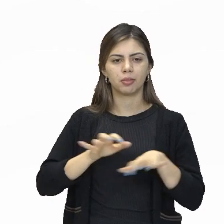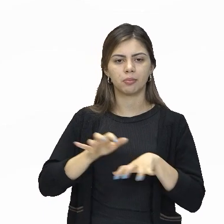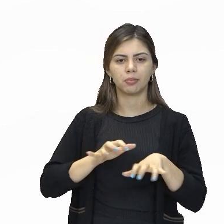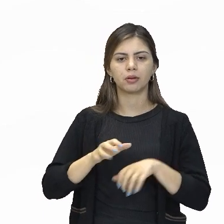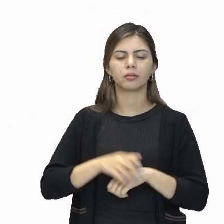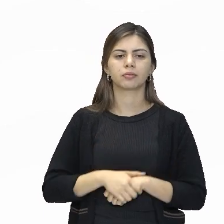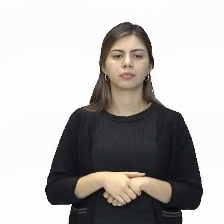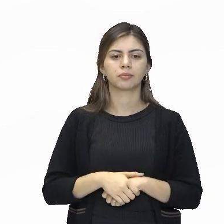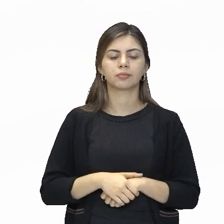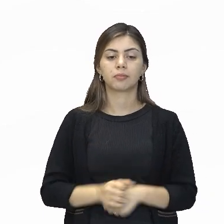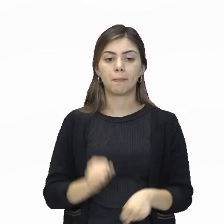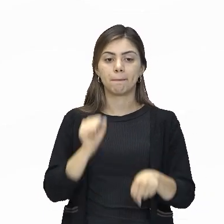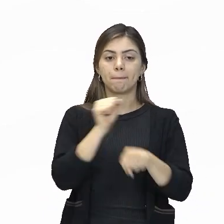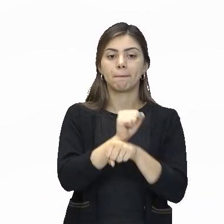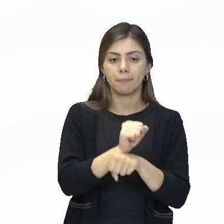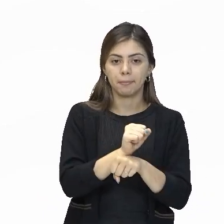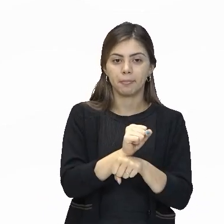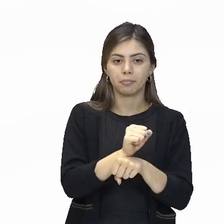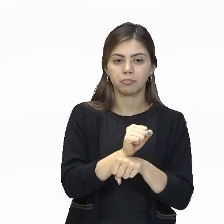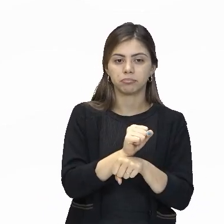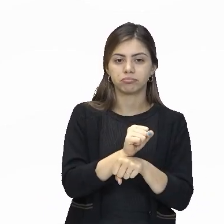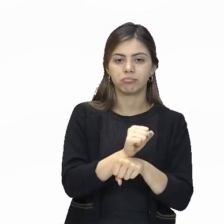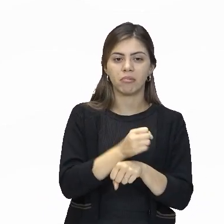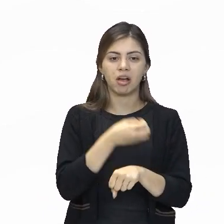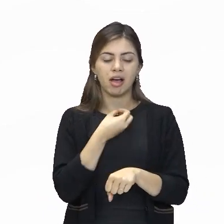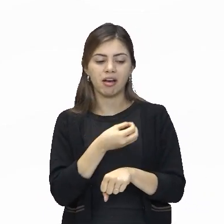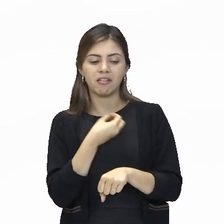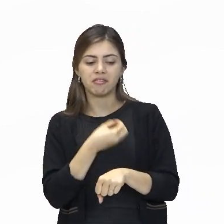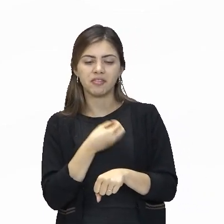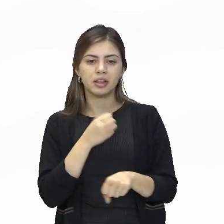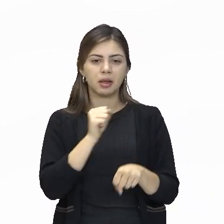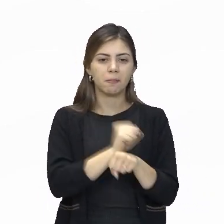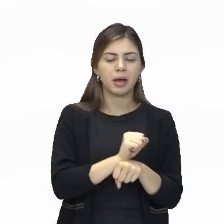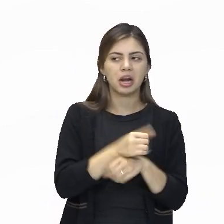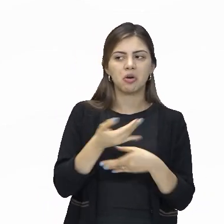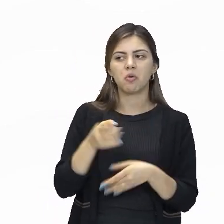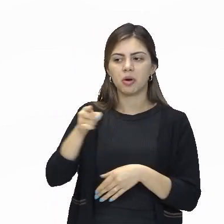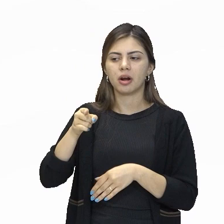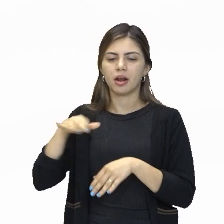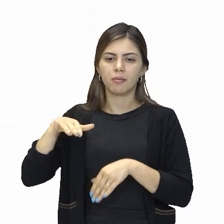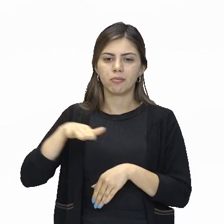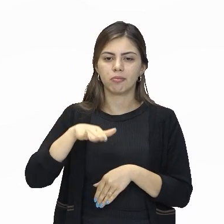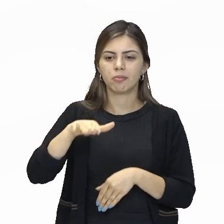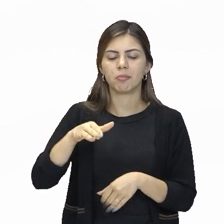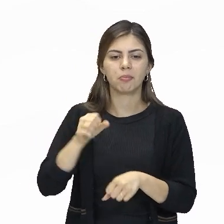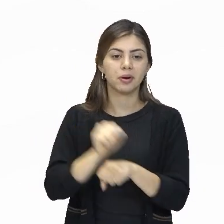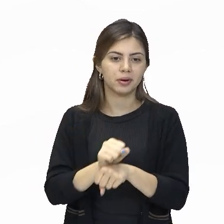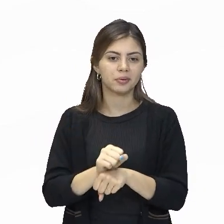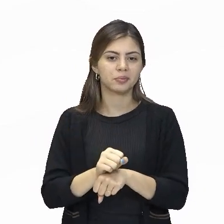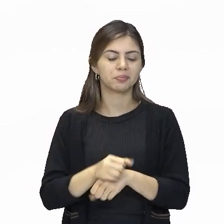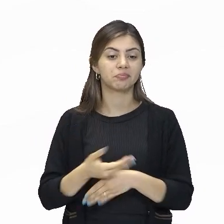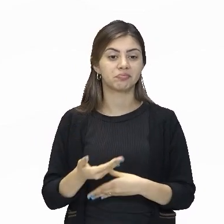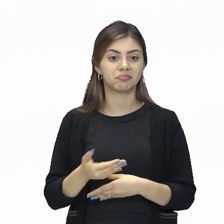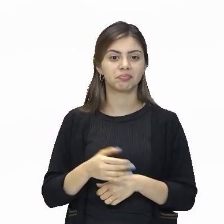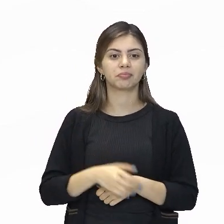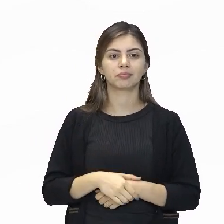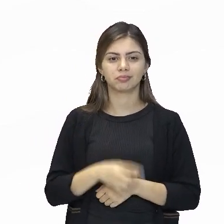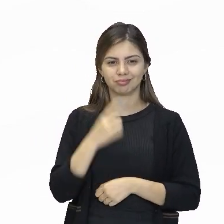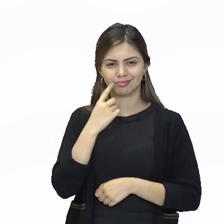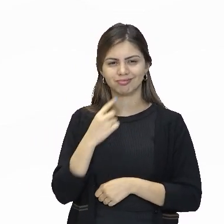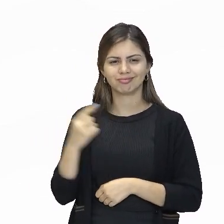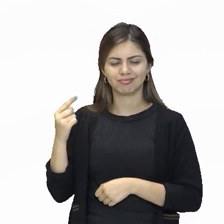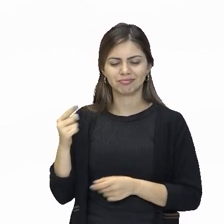parte, tá? Stop. A vida parou ou foi o automóvel? Carlos Drummond de Andrade. Olha só,